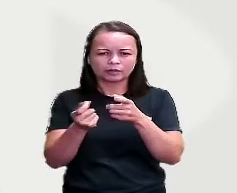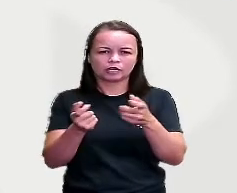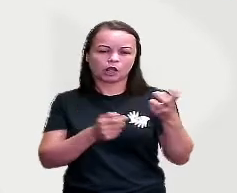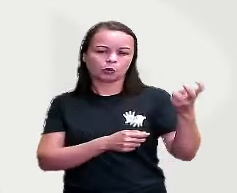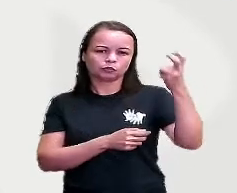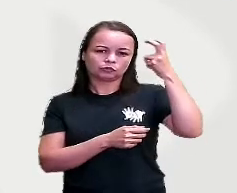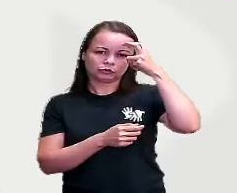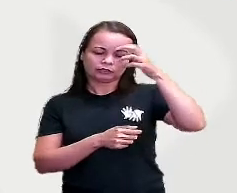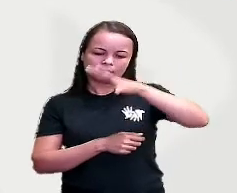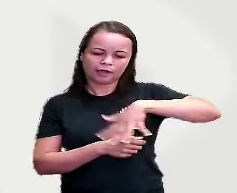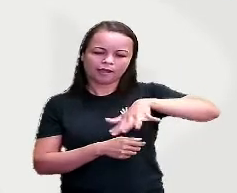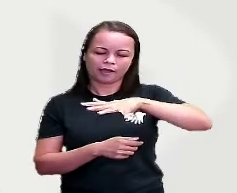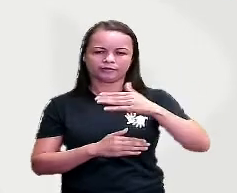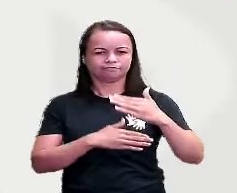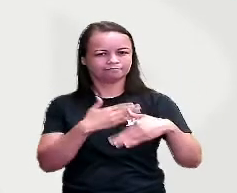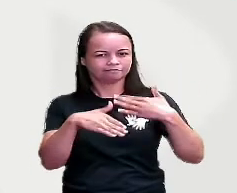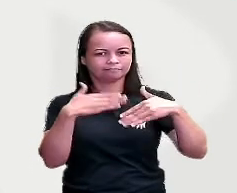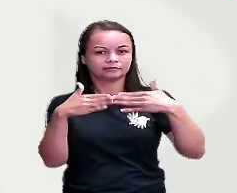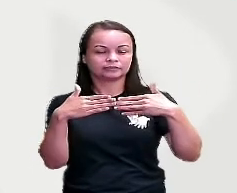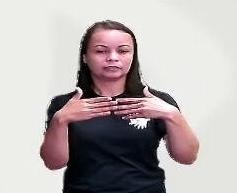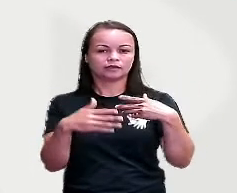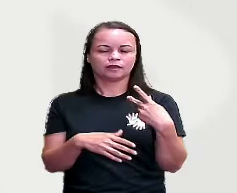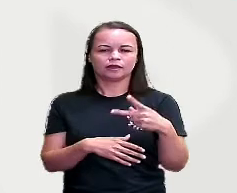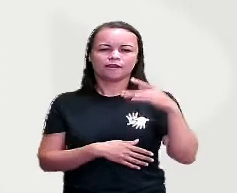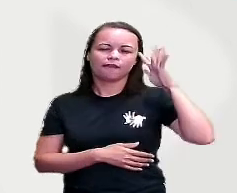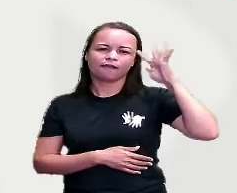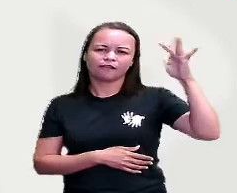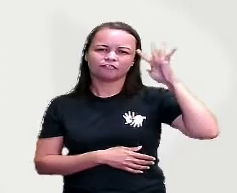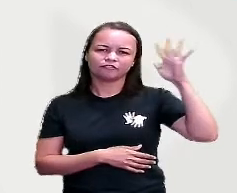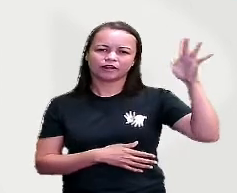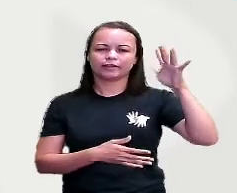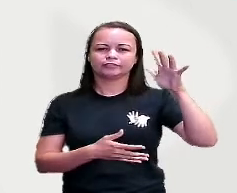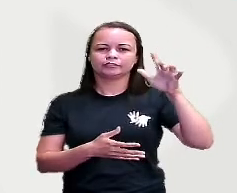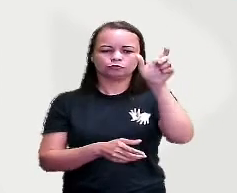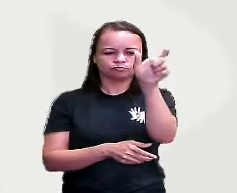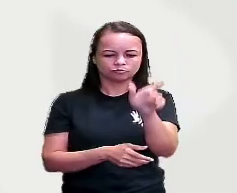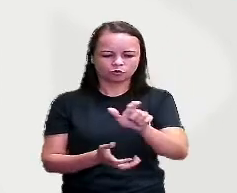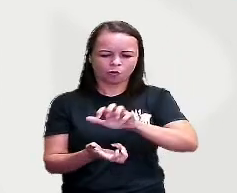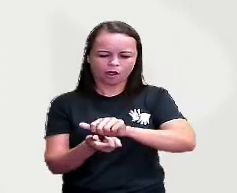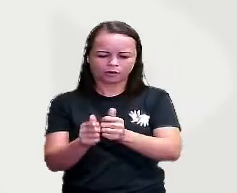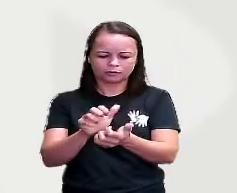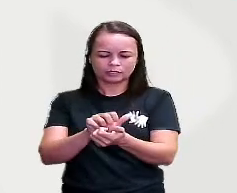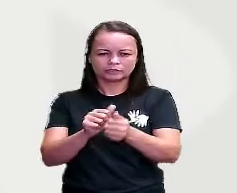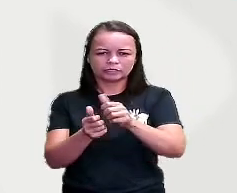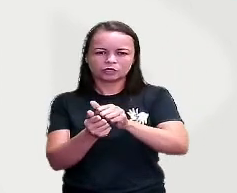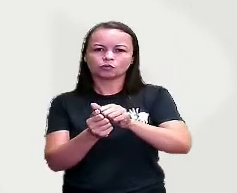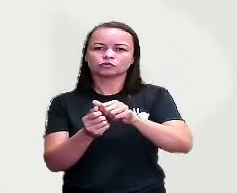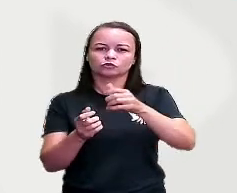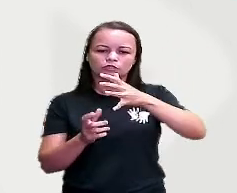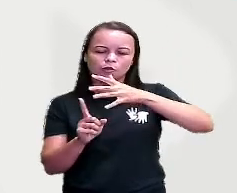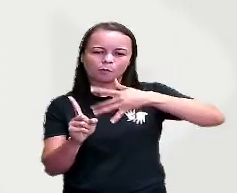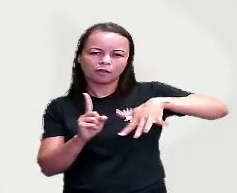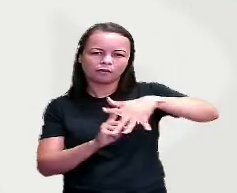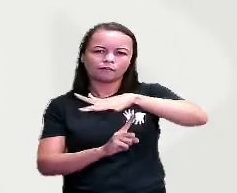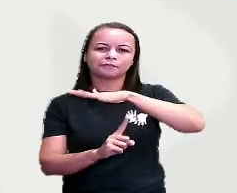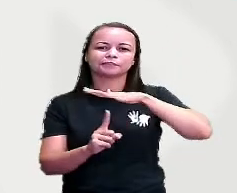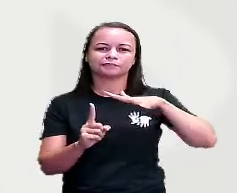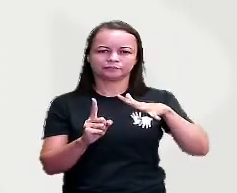cultura da área onde é produzida, reflete do artesão com o seu meio ambiente e